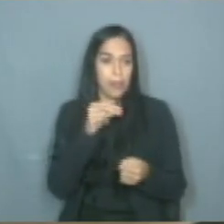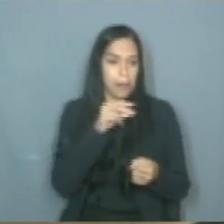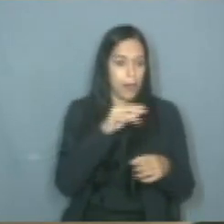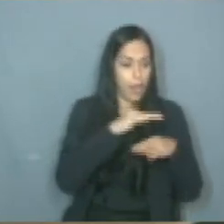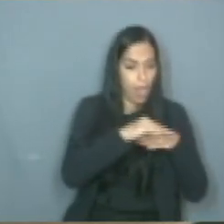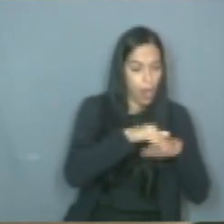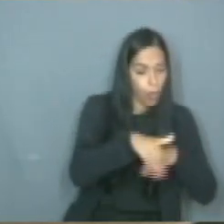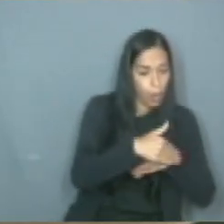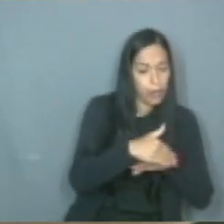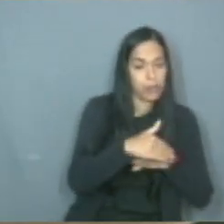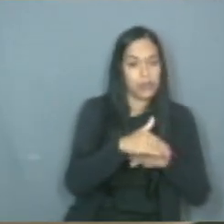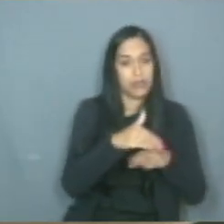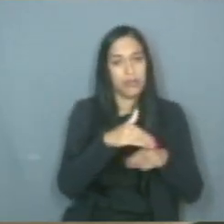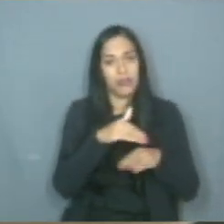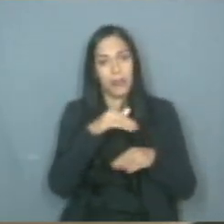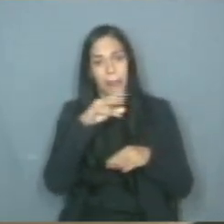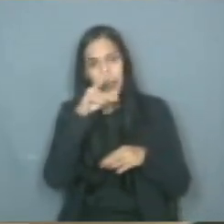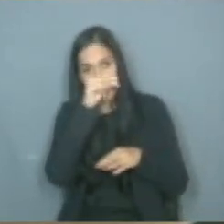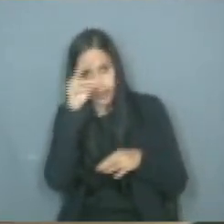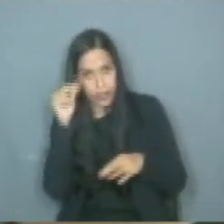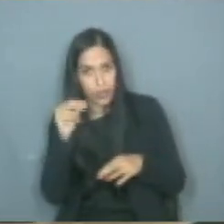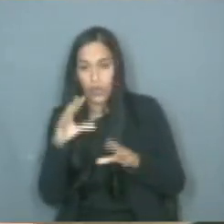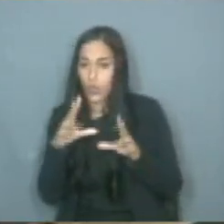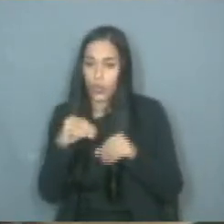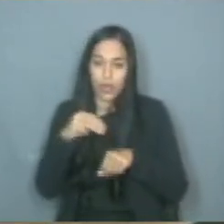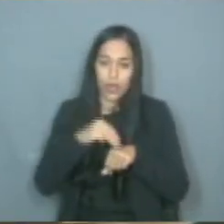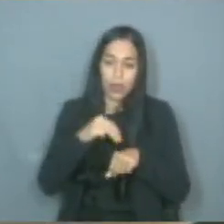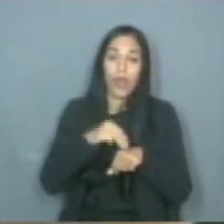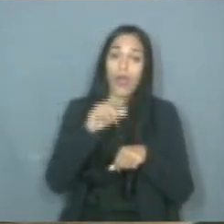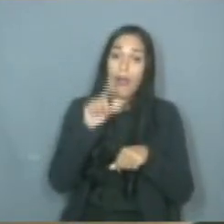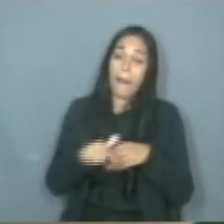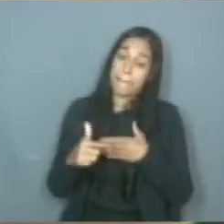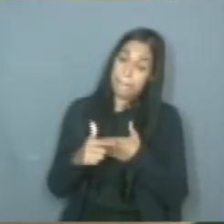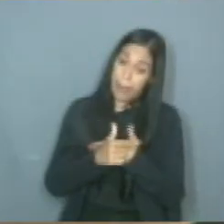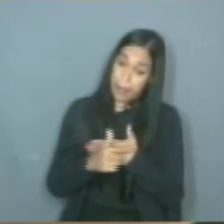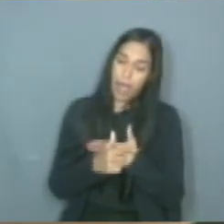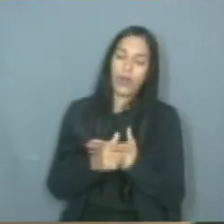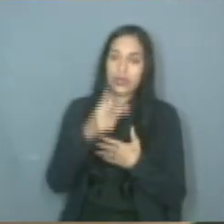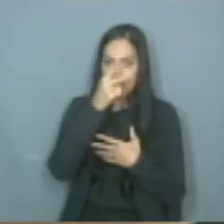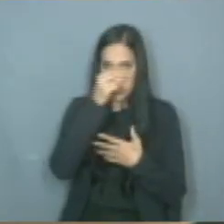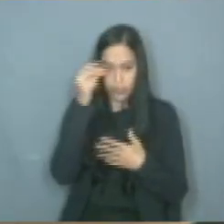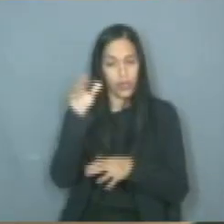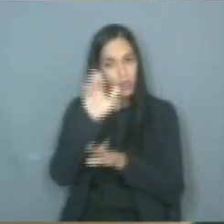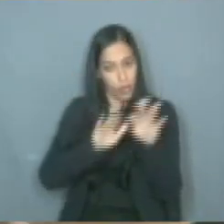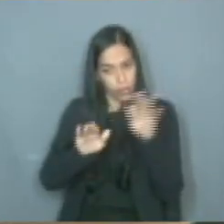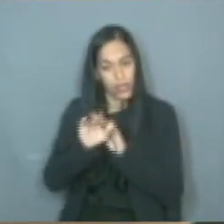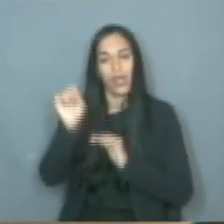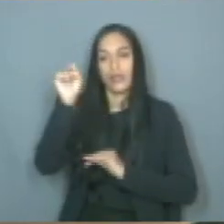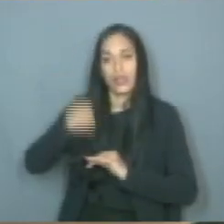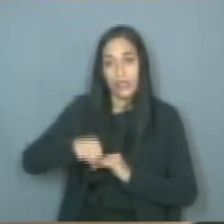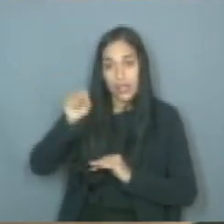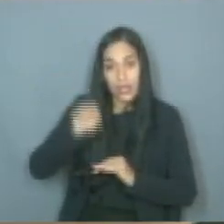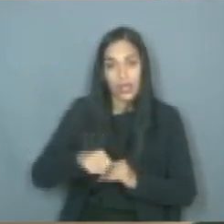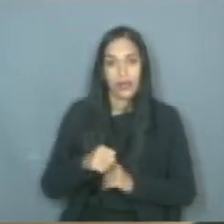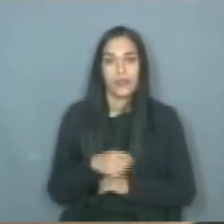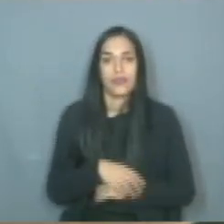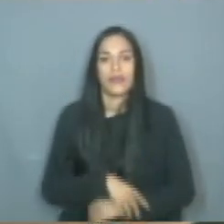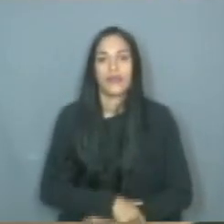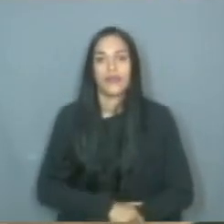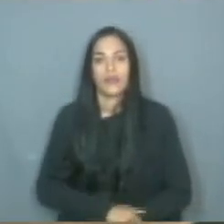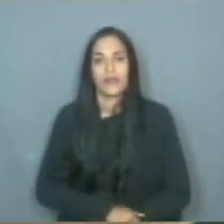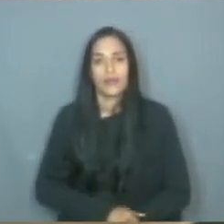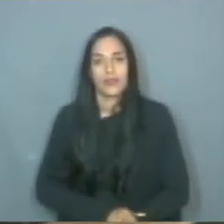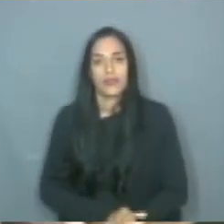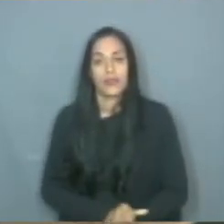prefeito. É papel de quem está no executivo cuidar, sim. Mas eles têm